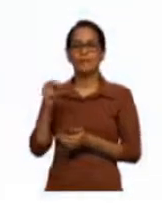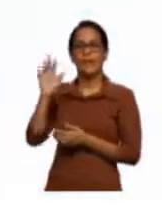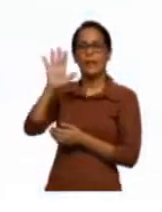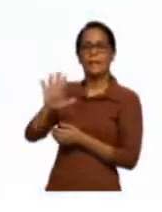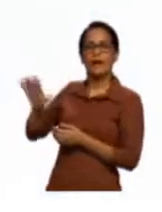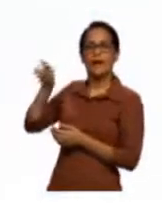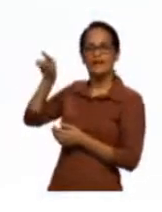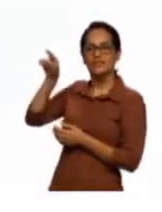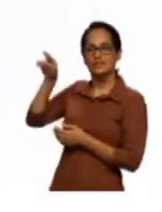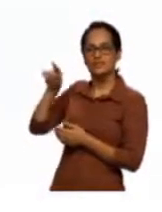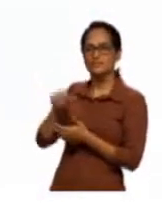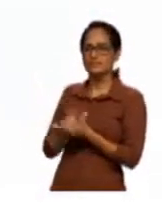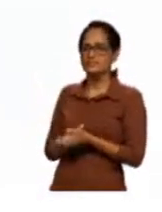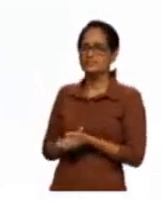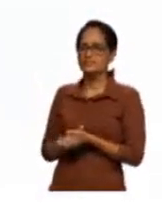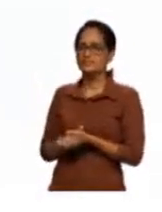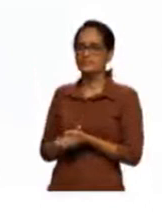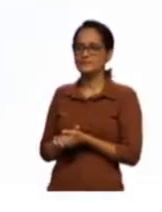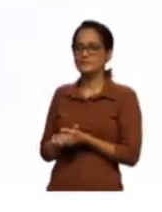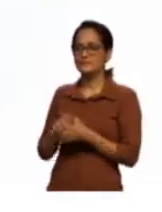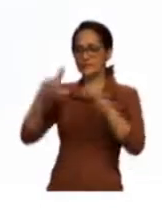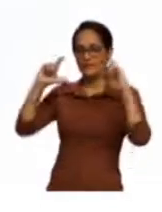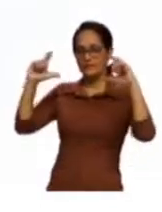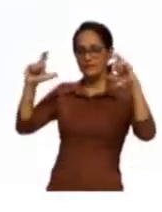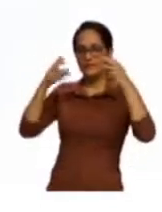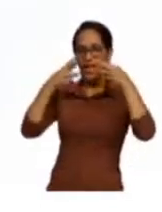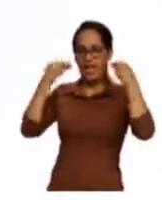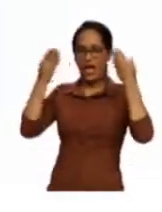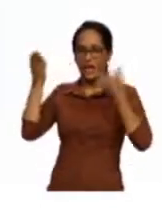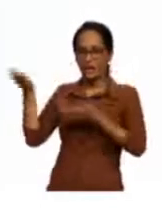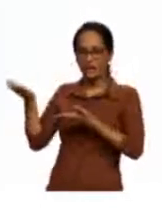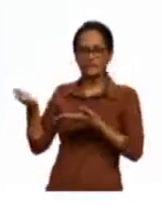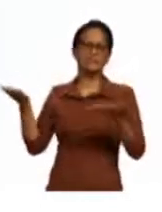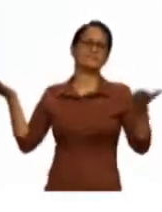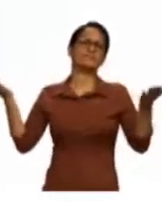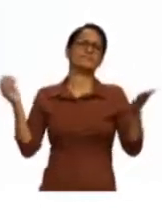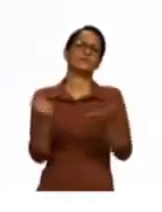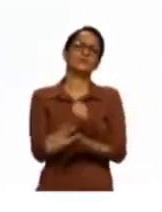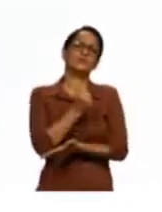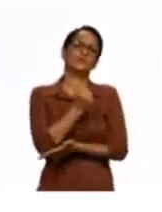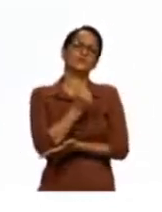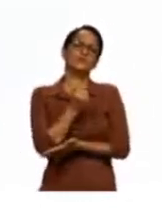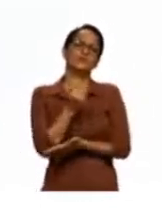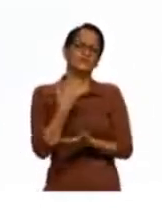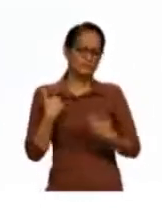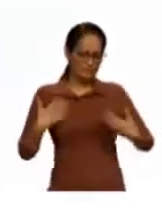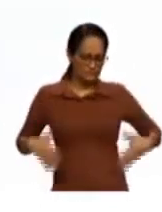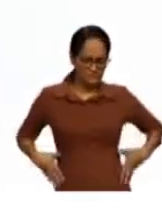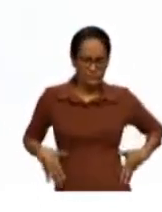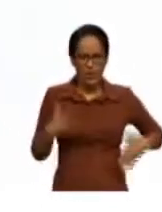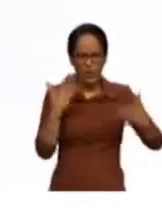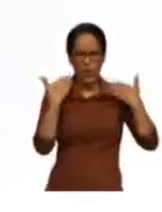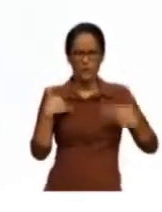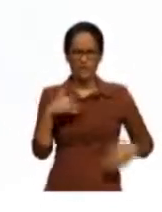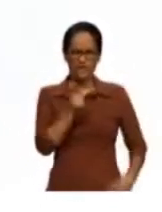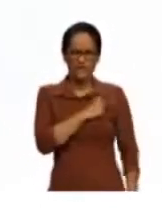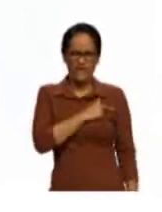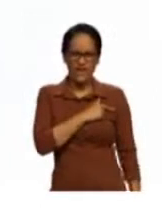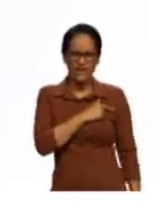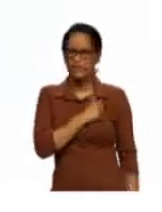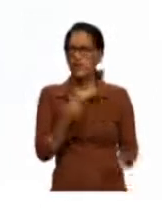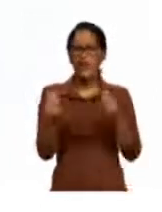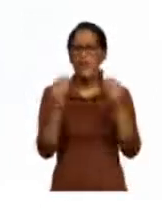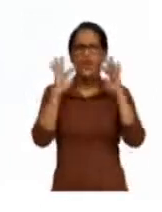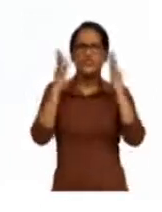essa imagem. Então, eu tenho uma tirinha aqui do Garfield. Puxa, como estou fora de forma. Só há uma coisa a